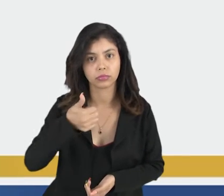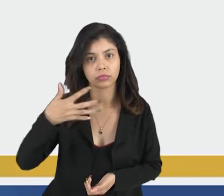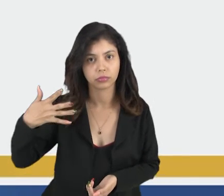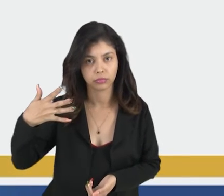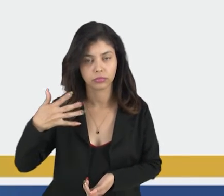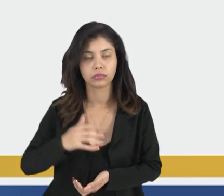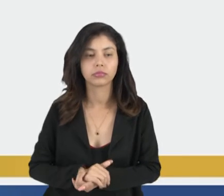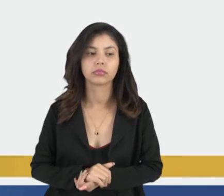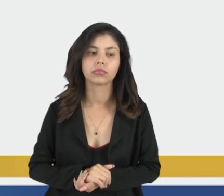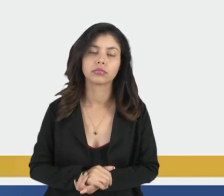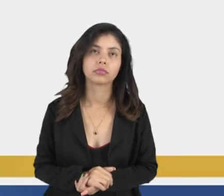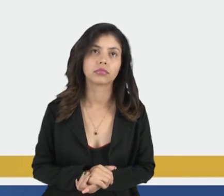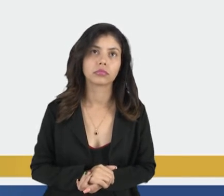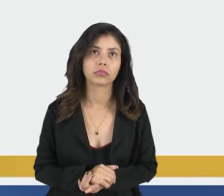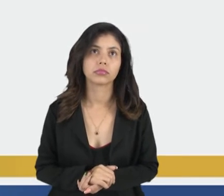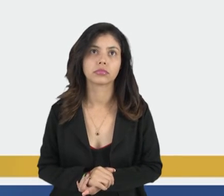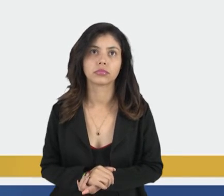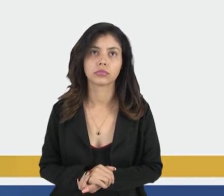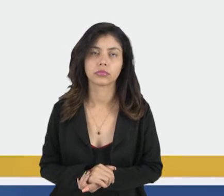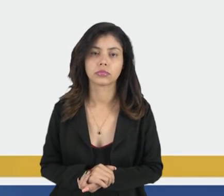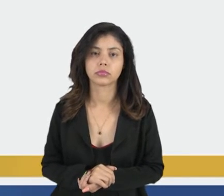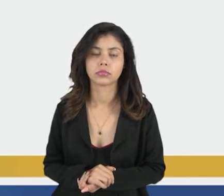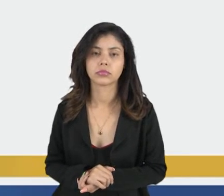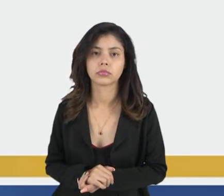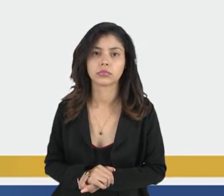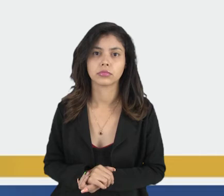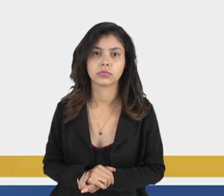vale quanto? Normalmente a gente já sabe que ele vale